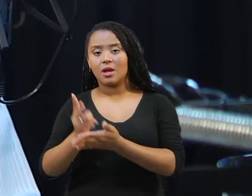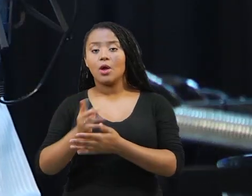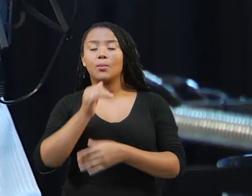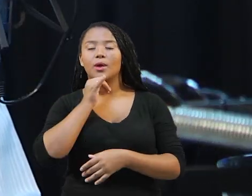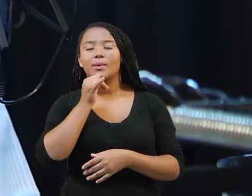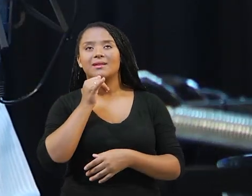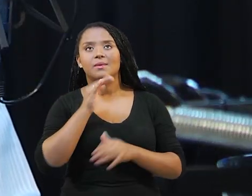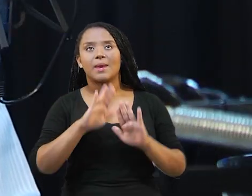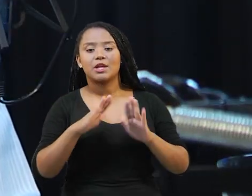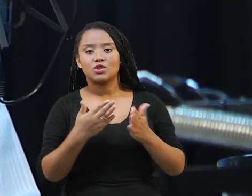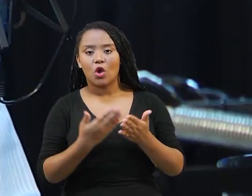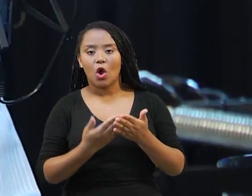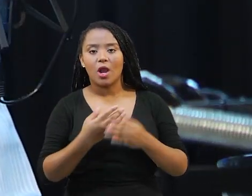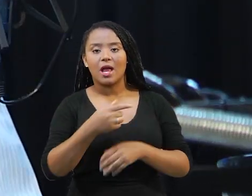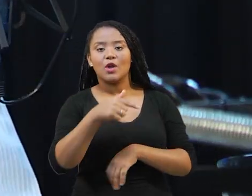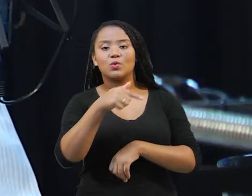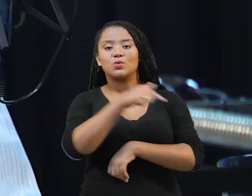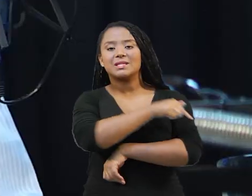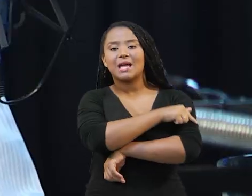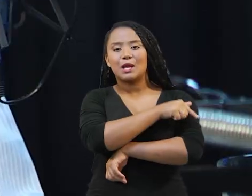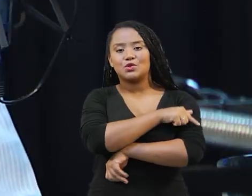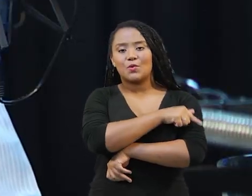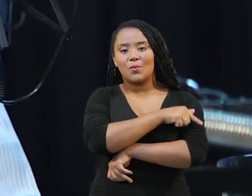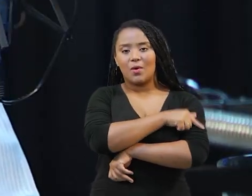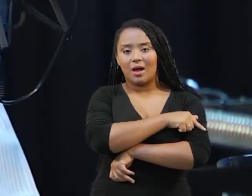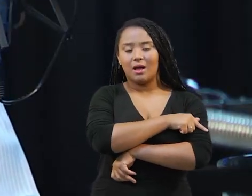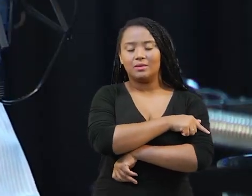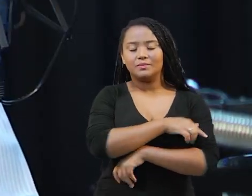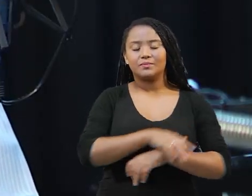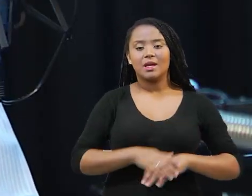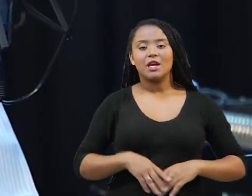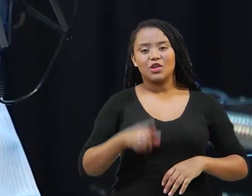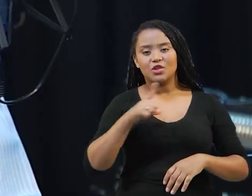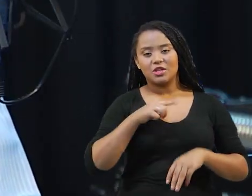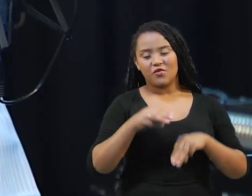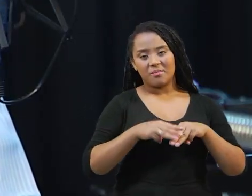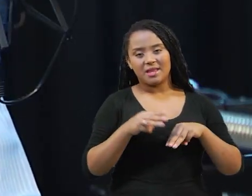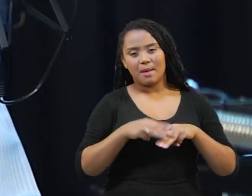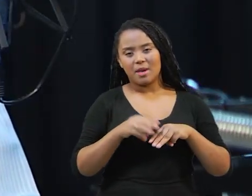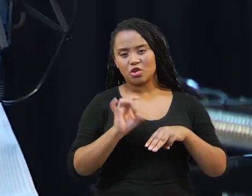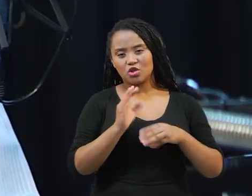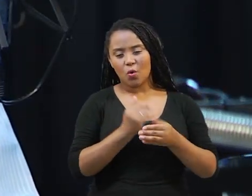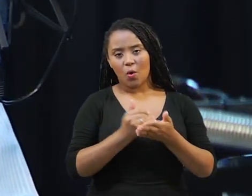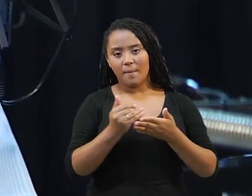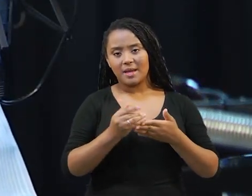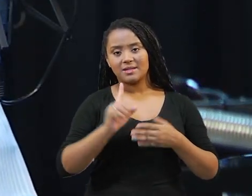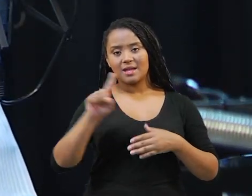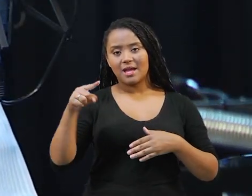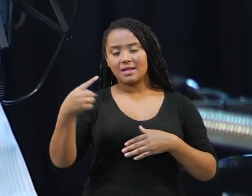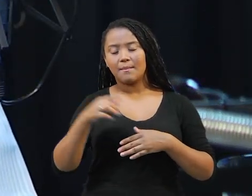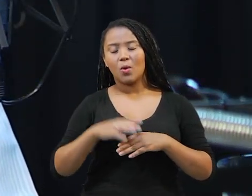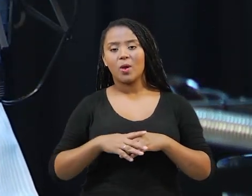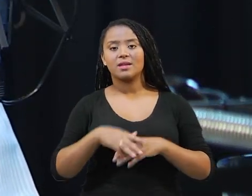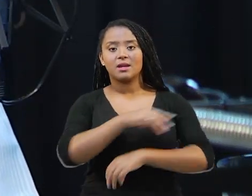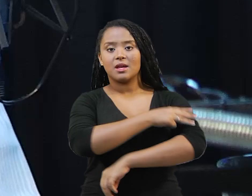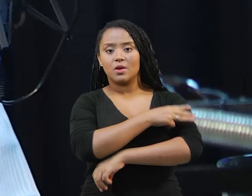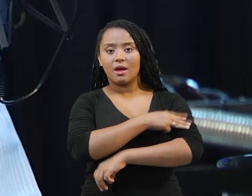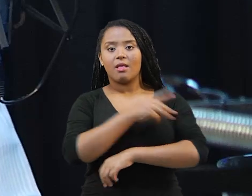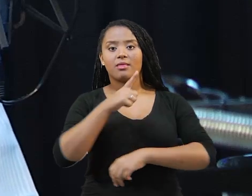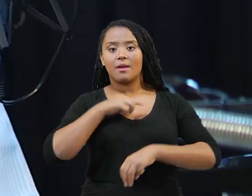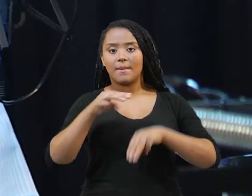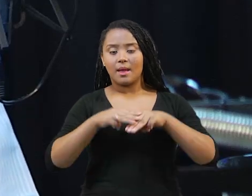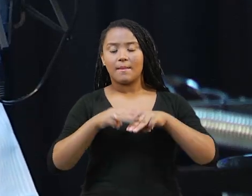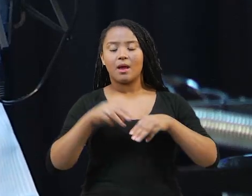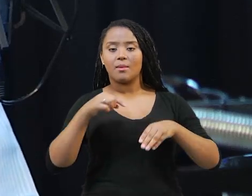tivemos professores muito bons e fui despertando um gosto muito grande pela matemática. Mas eu gostava muito também da parte biológica, né? Brinquedo